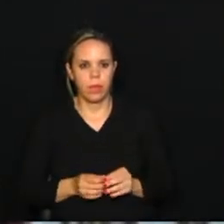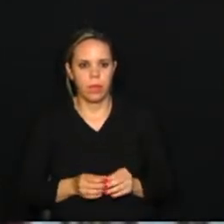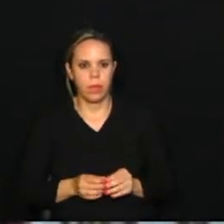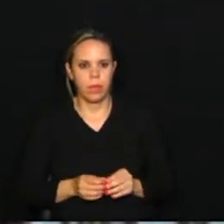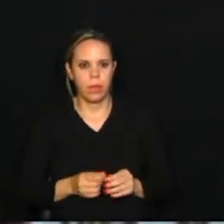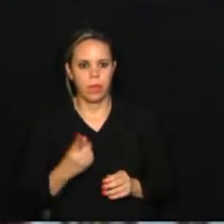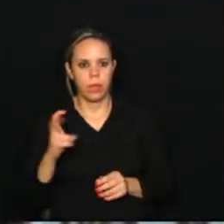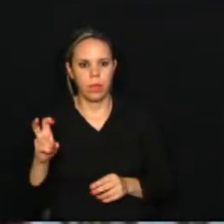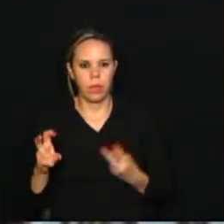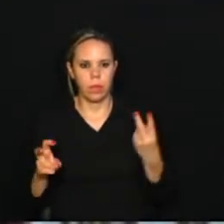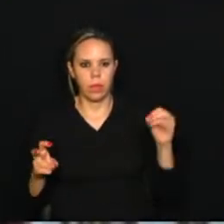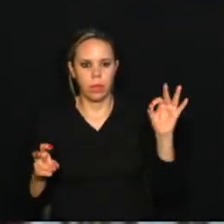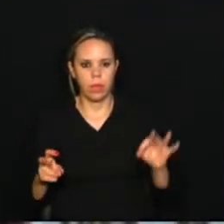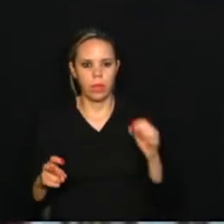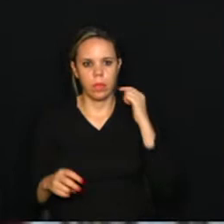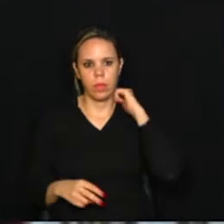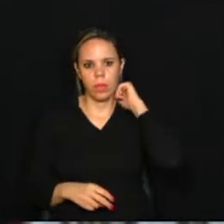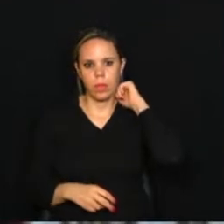a 20%